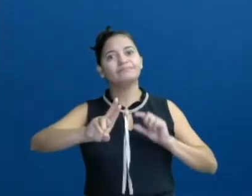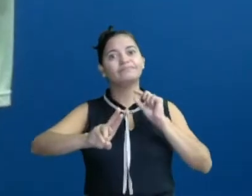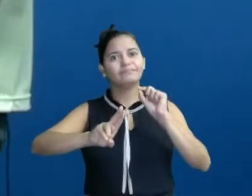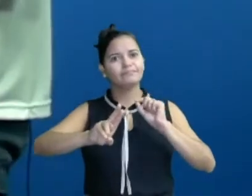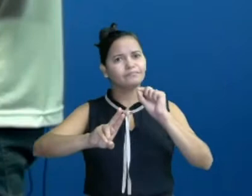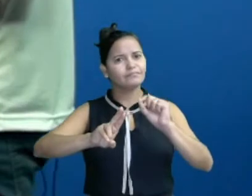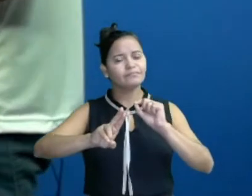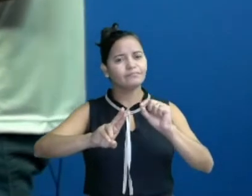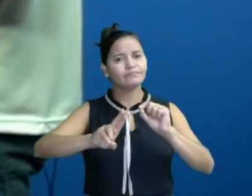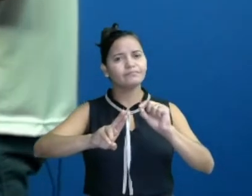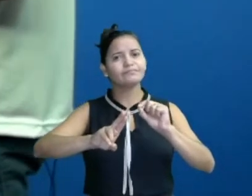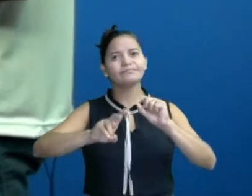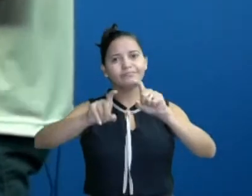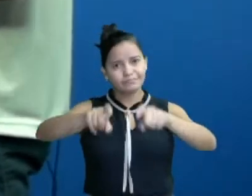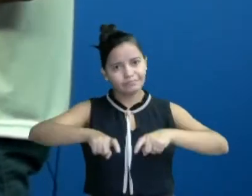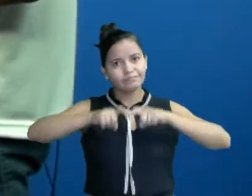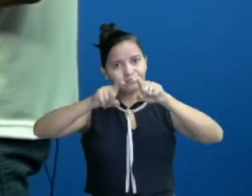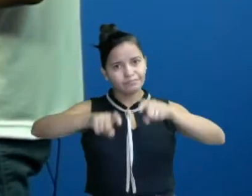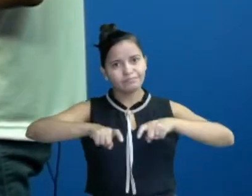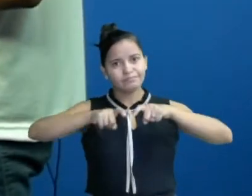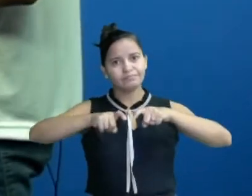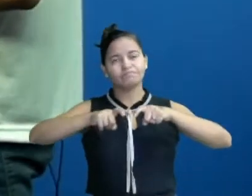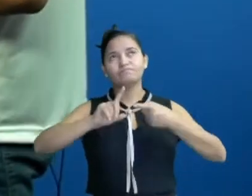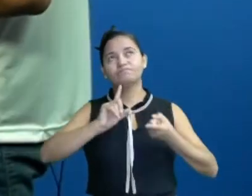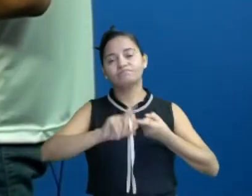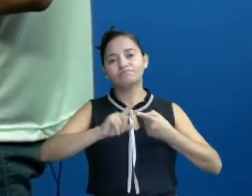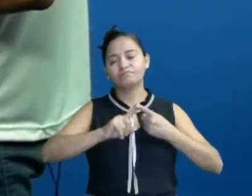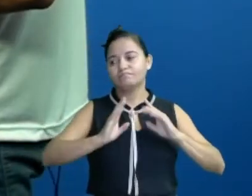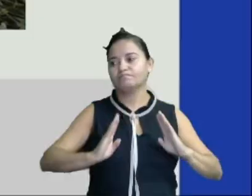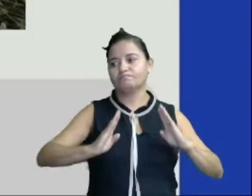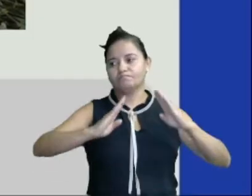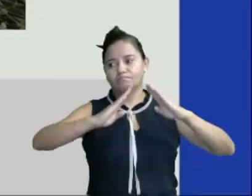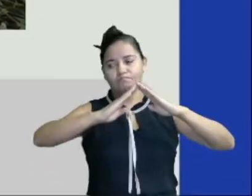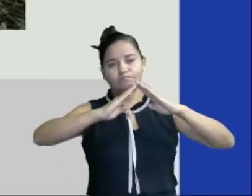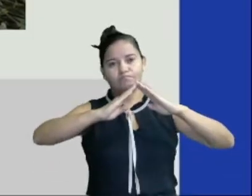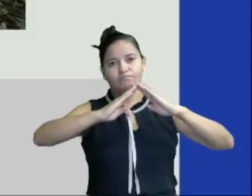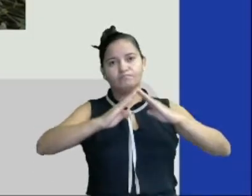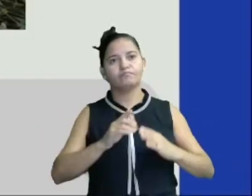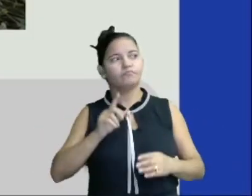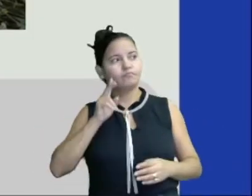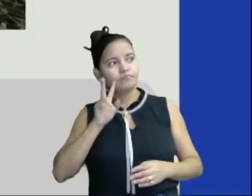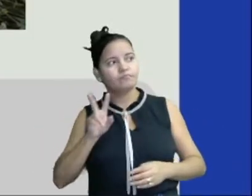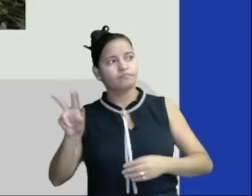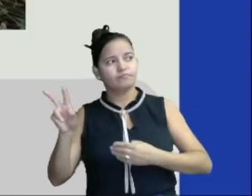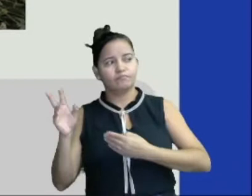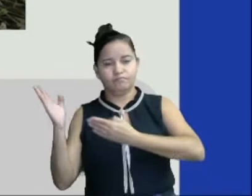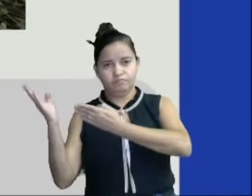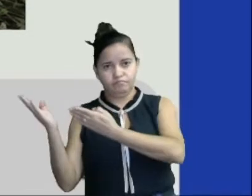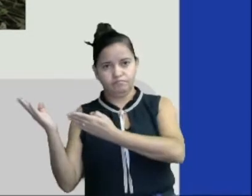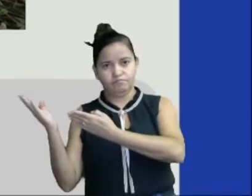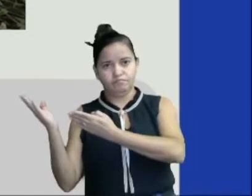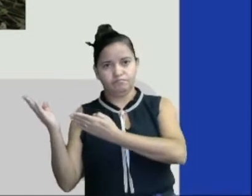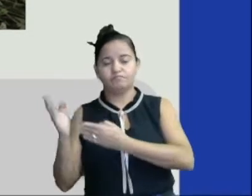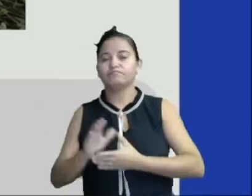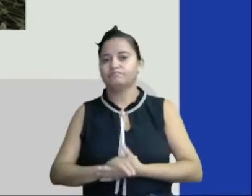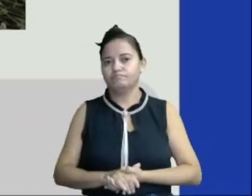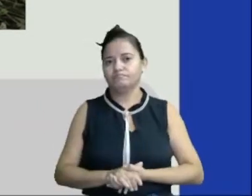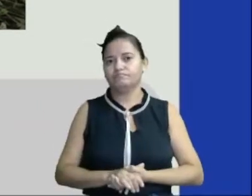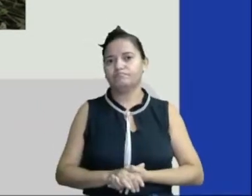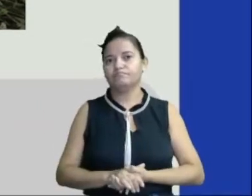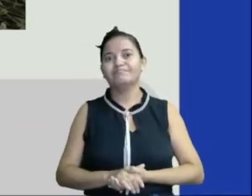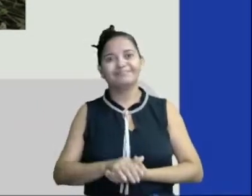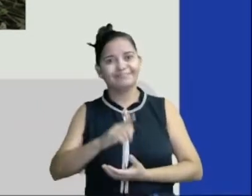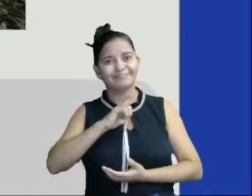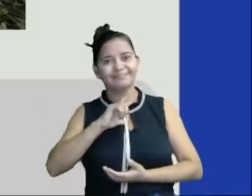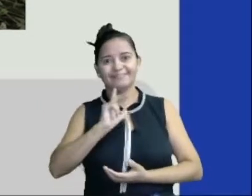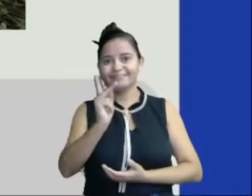por exemplo, a agricultura e a moradia. A gente consegue aí observar nessa imagem, né, a foto de uma